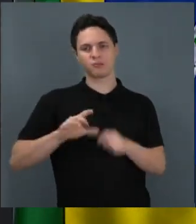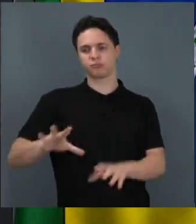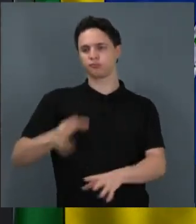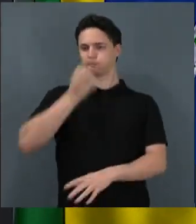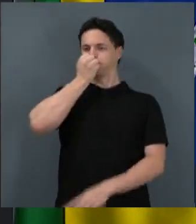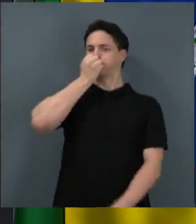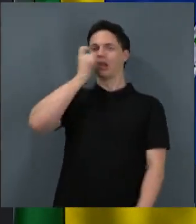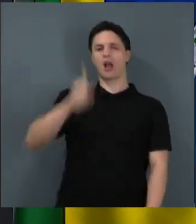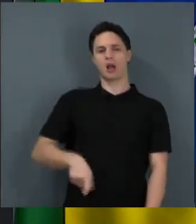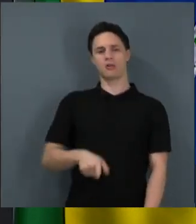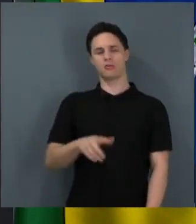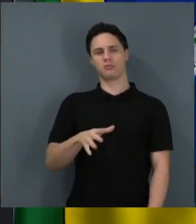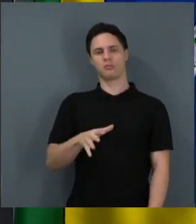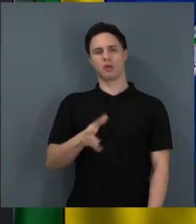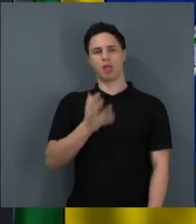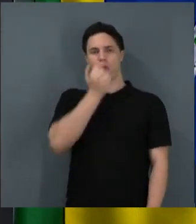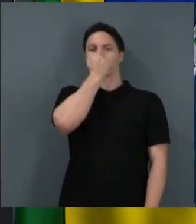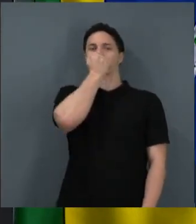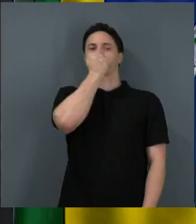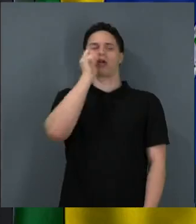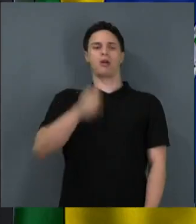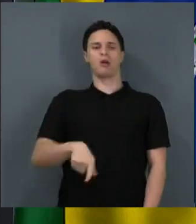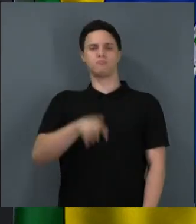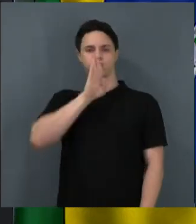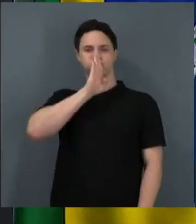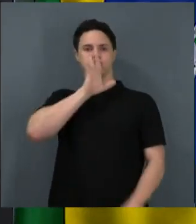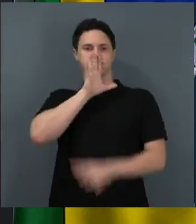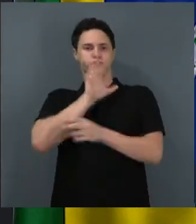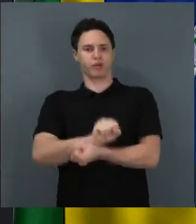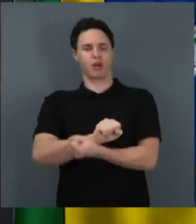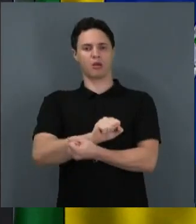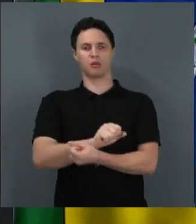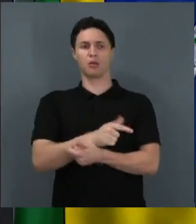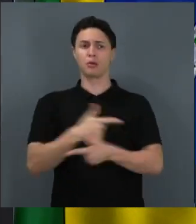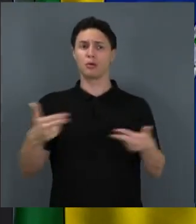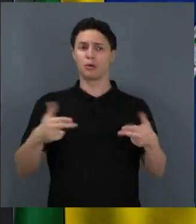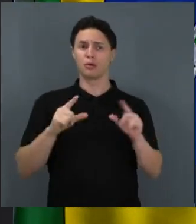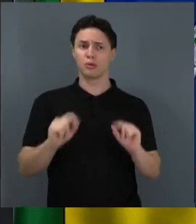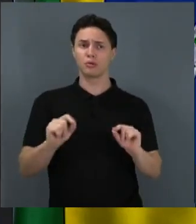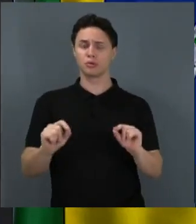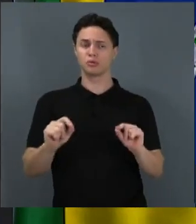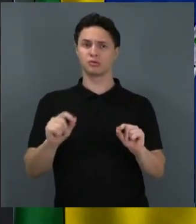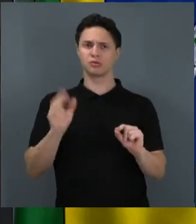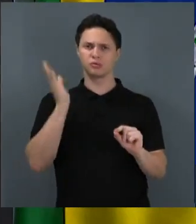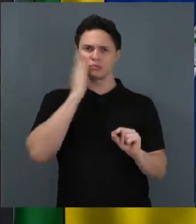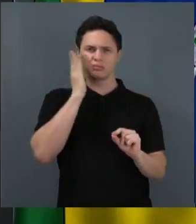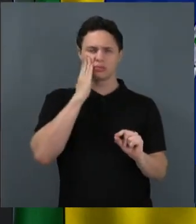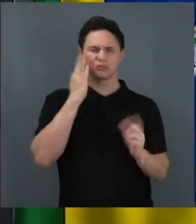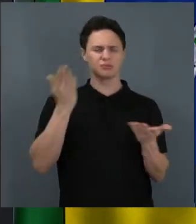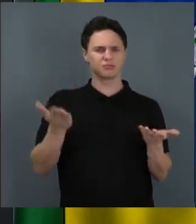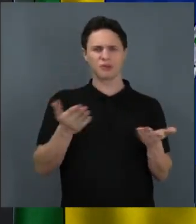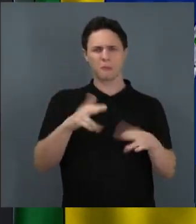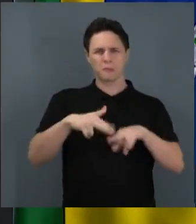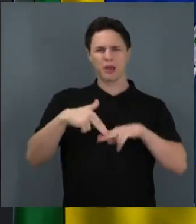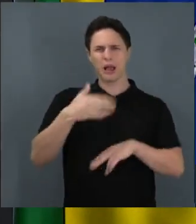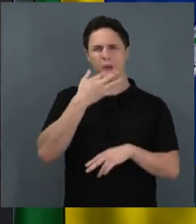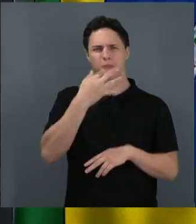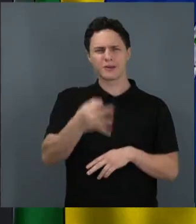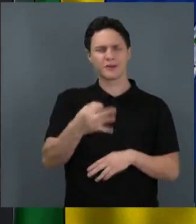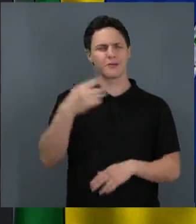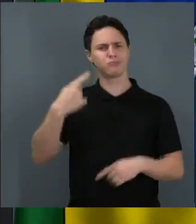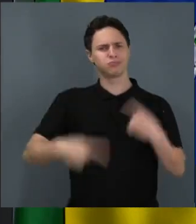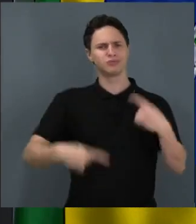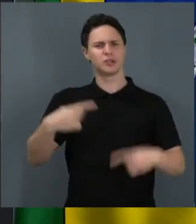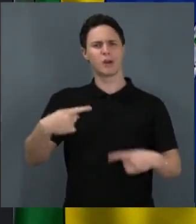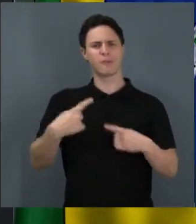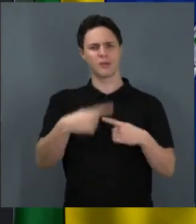de se emudecer, de se obliterar um espectro político por uma eugenia daqueles